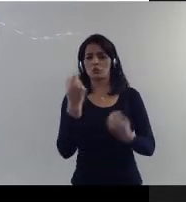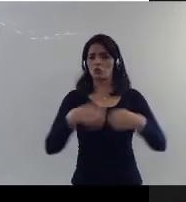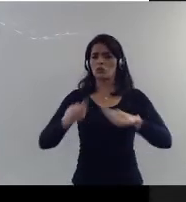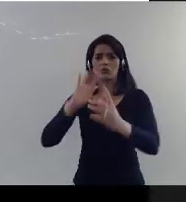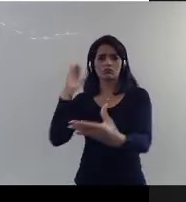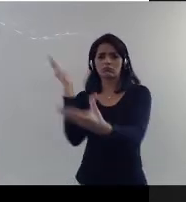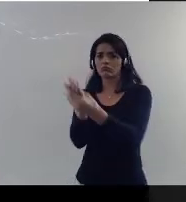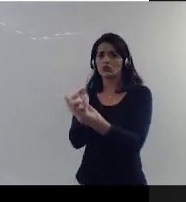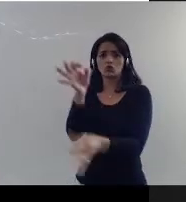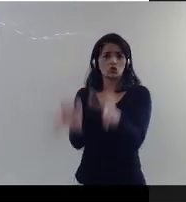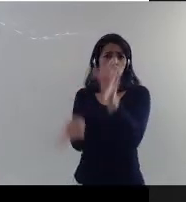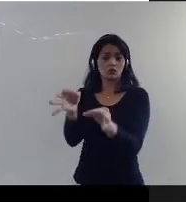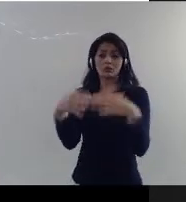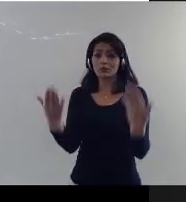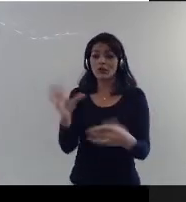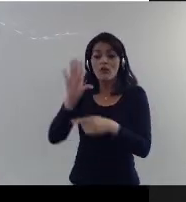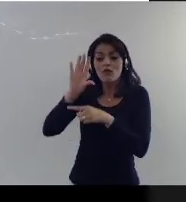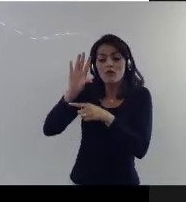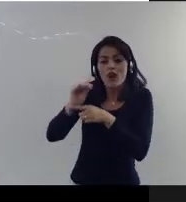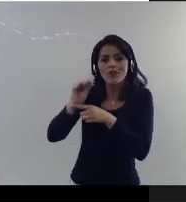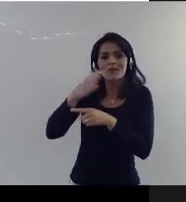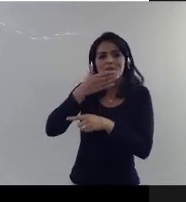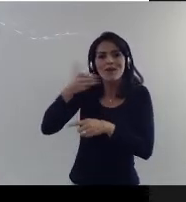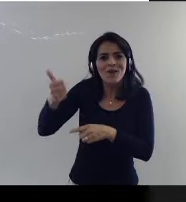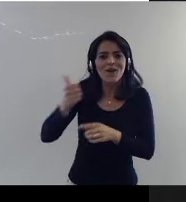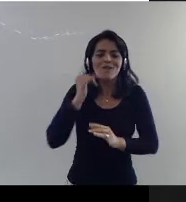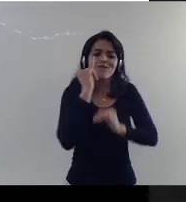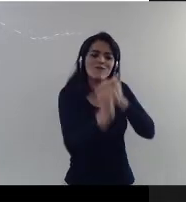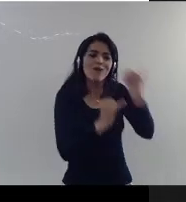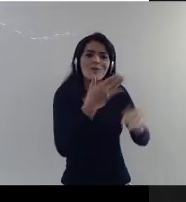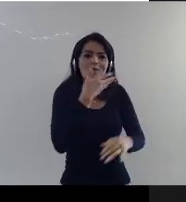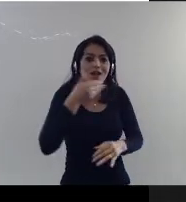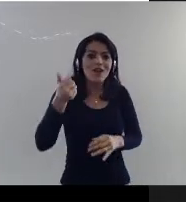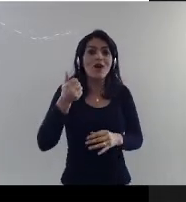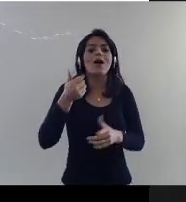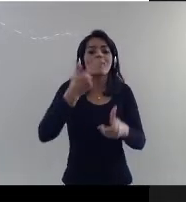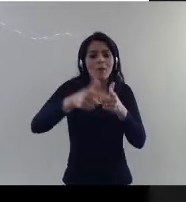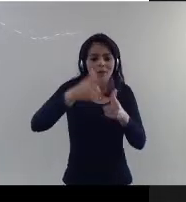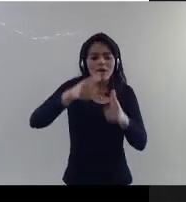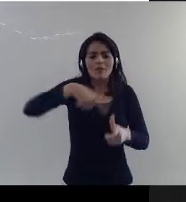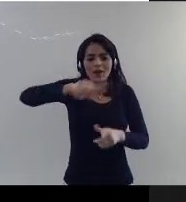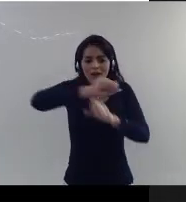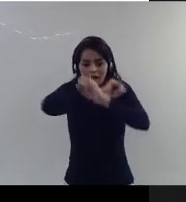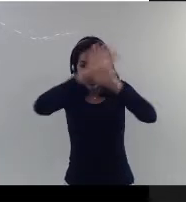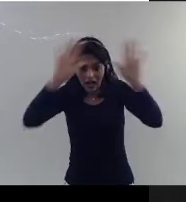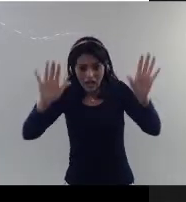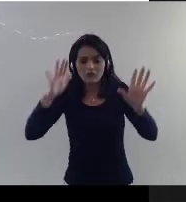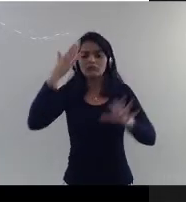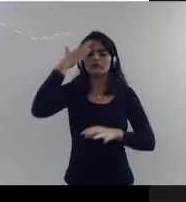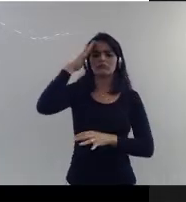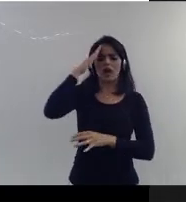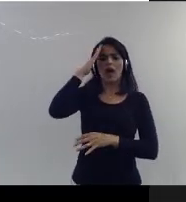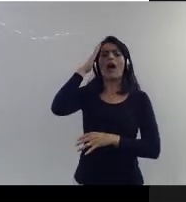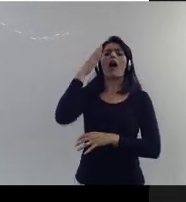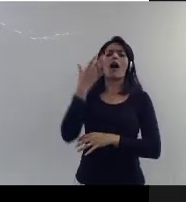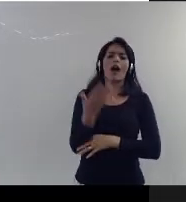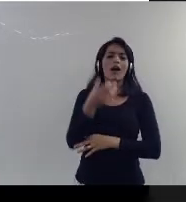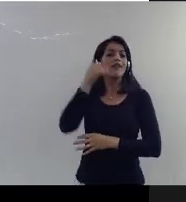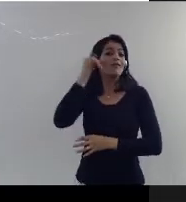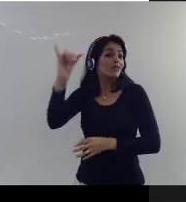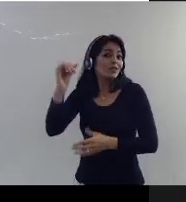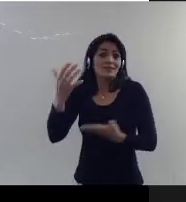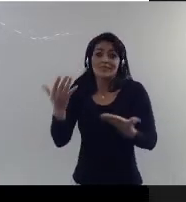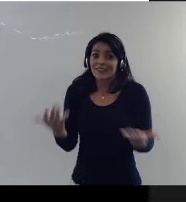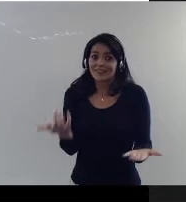justiça. Então, com uma foto melhor, né, com uma informação melhor do problema, a gente consegue também trabalhar prevenção. Então, que